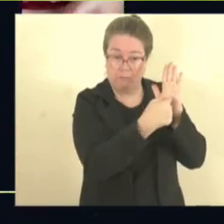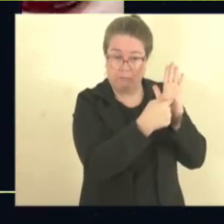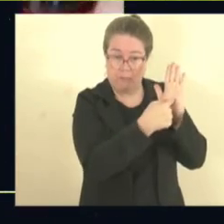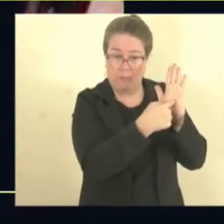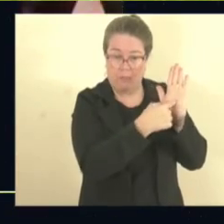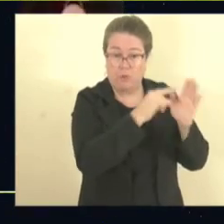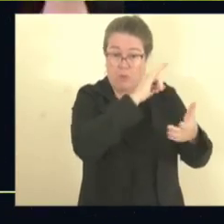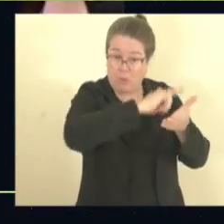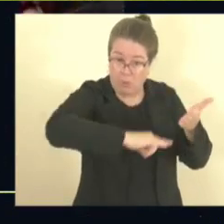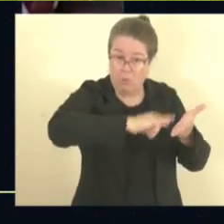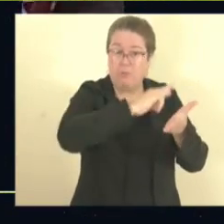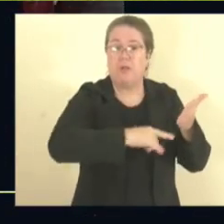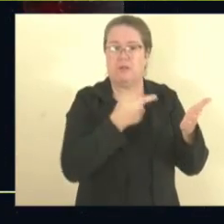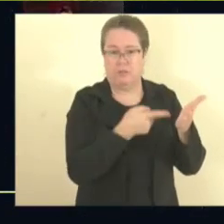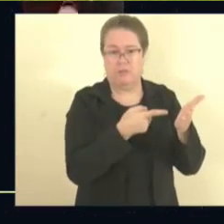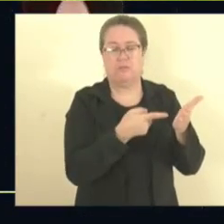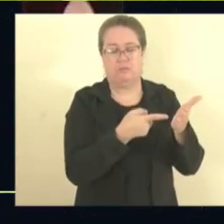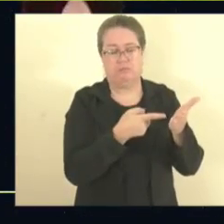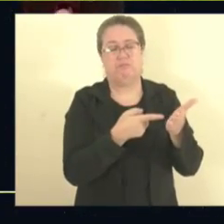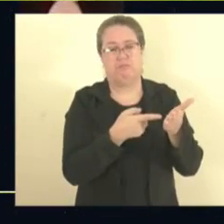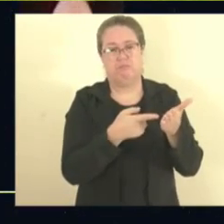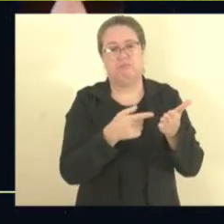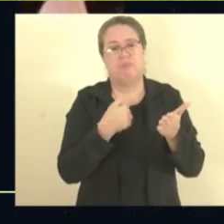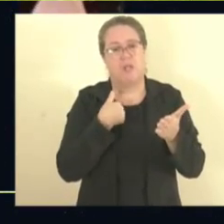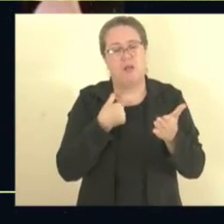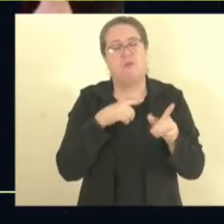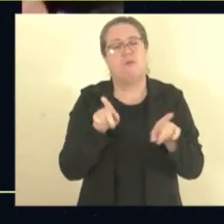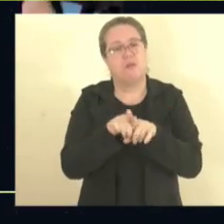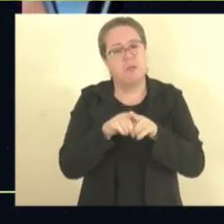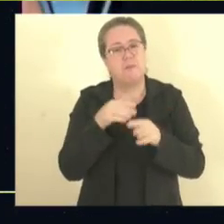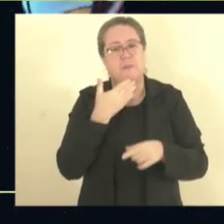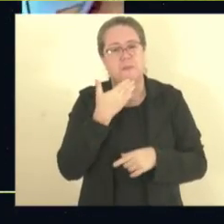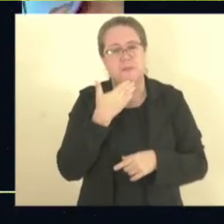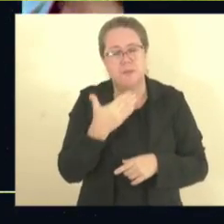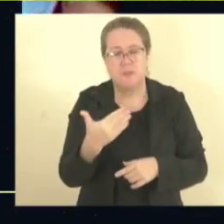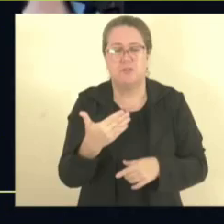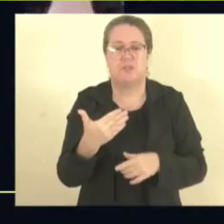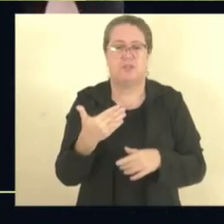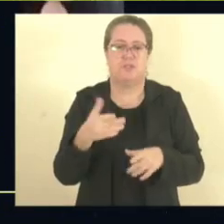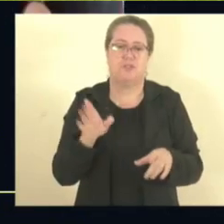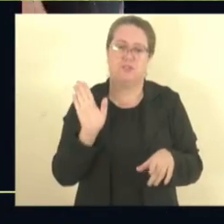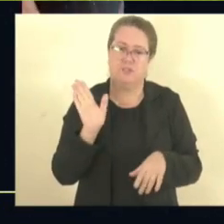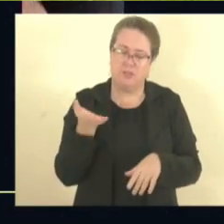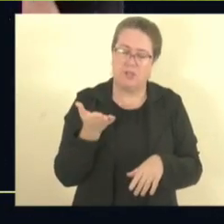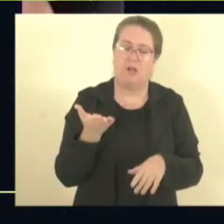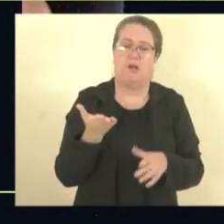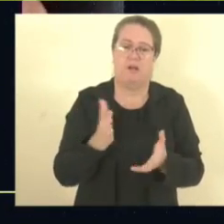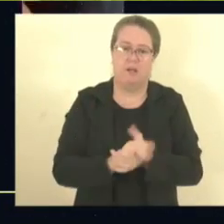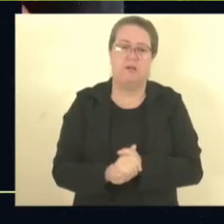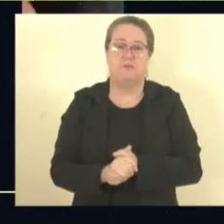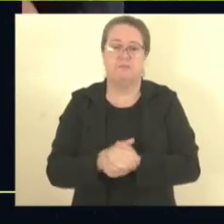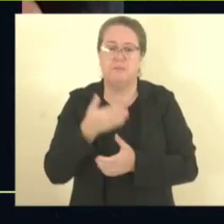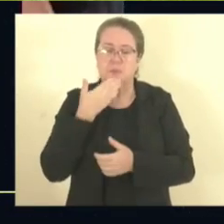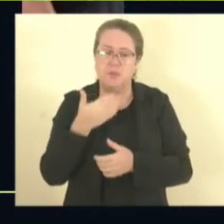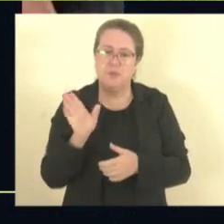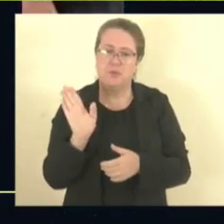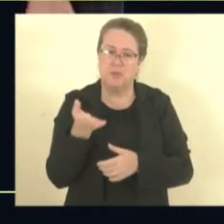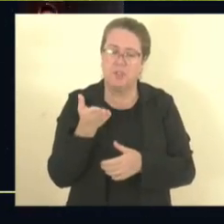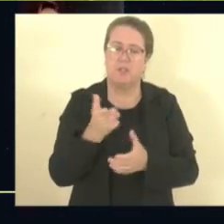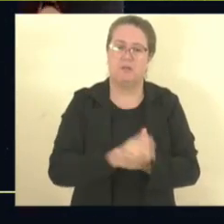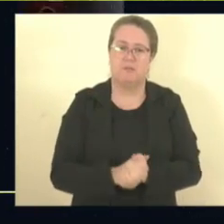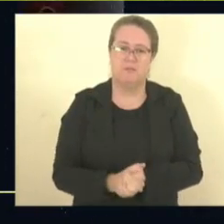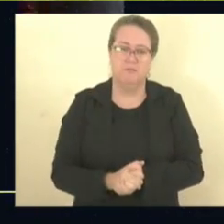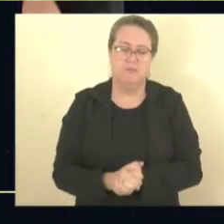questão, eu reivindico, já encaminhei, inclusive, indicação para